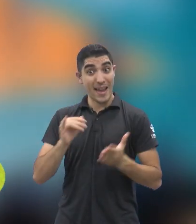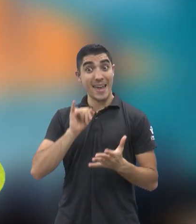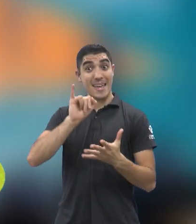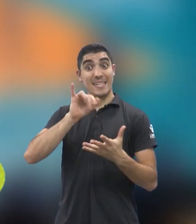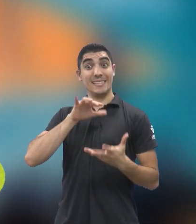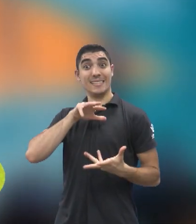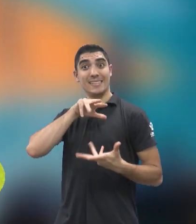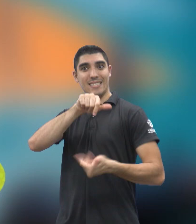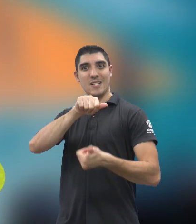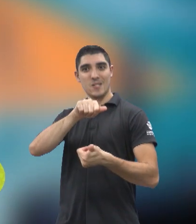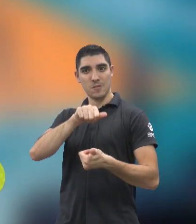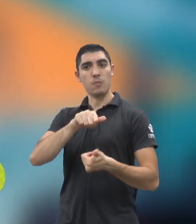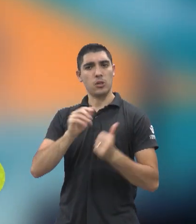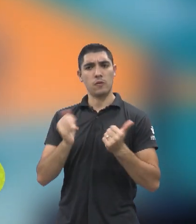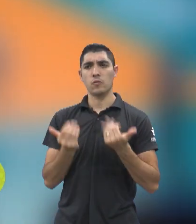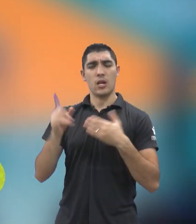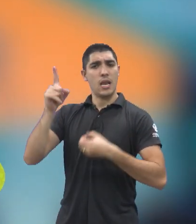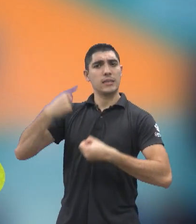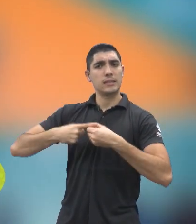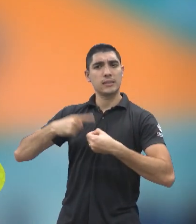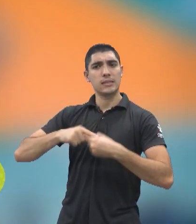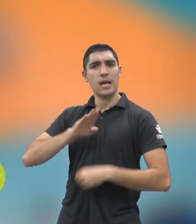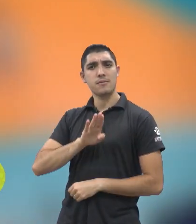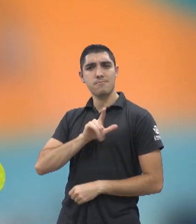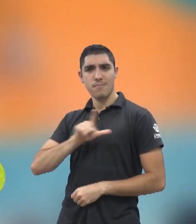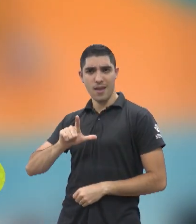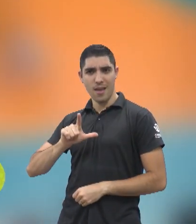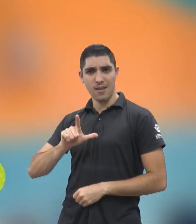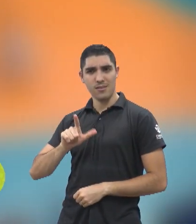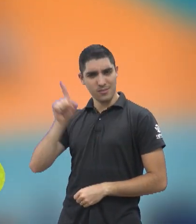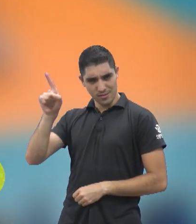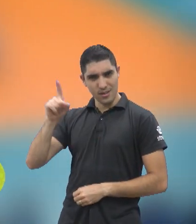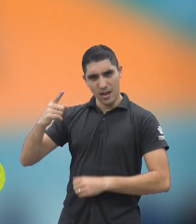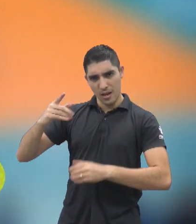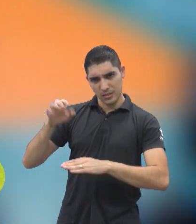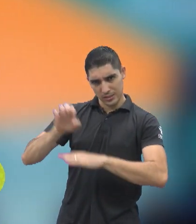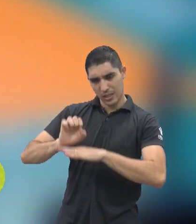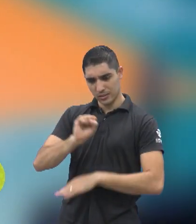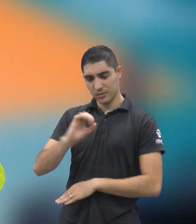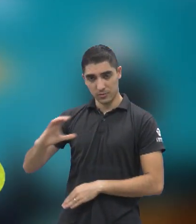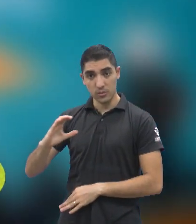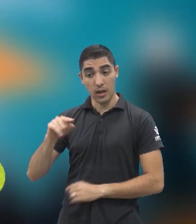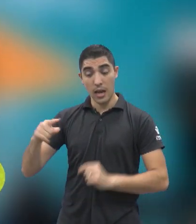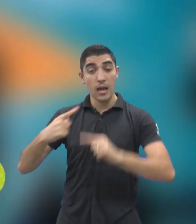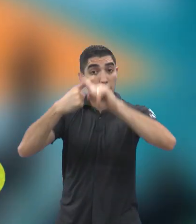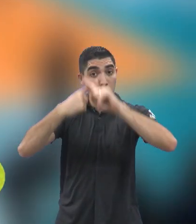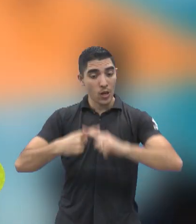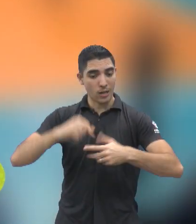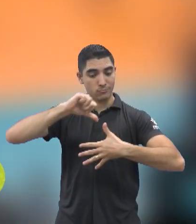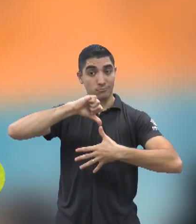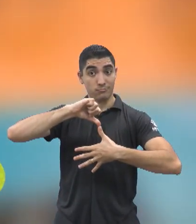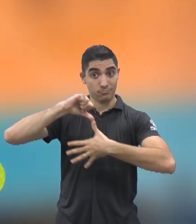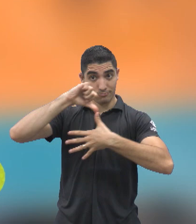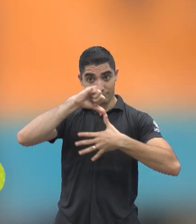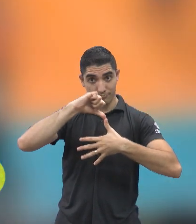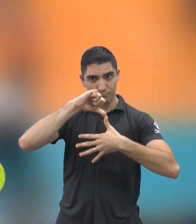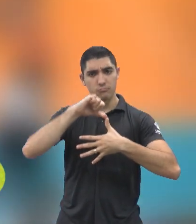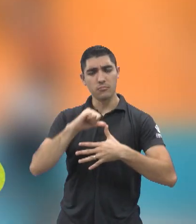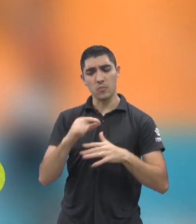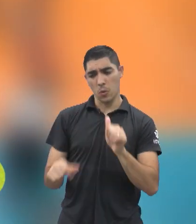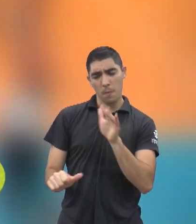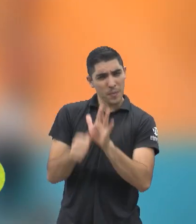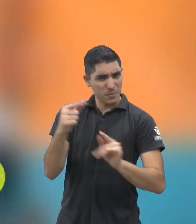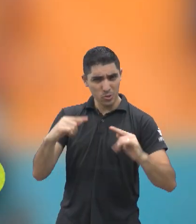time seguiu para Blumenau, em Santa Catarina, para a disputa do Sul-Americano de Clubes. Na estreia, vitória fácil contra